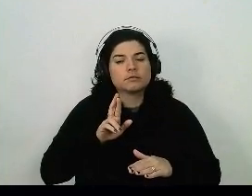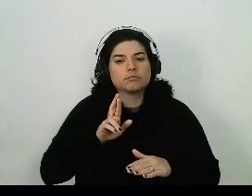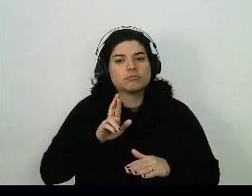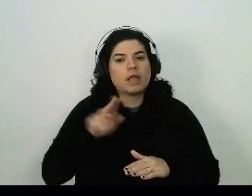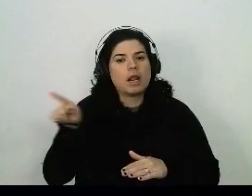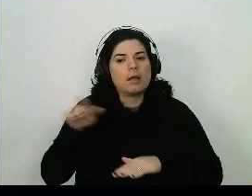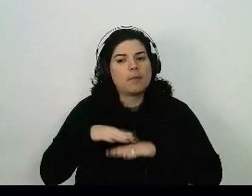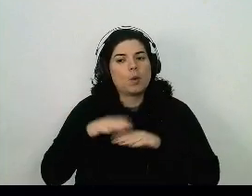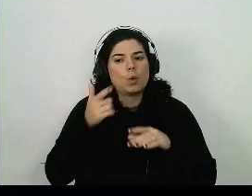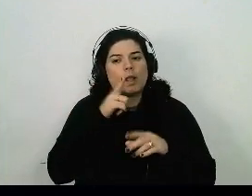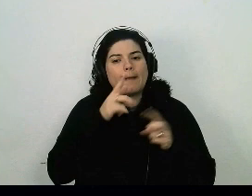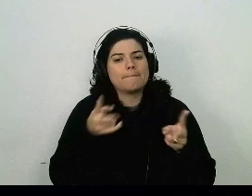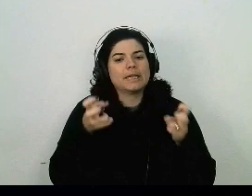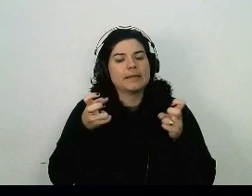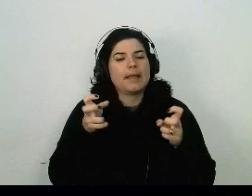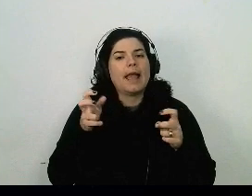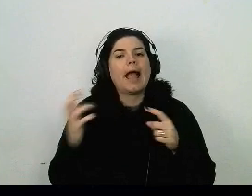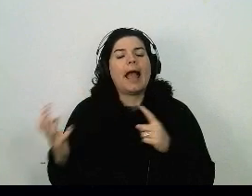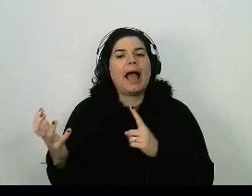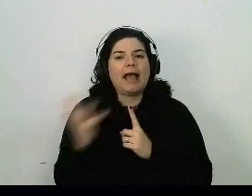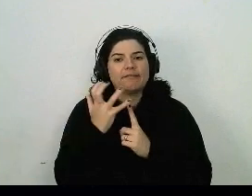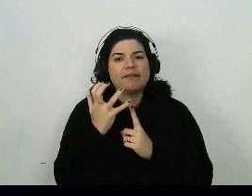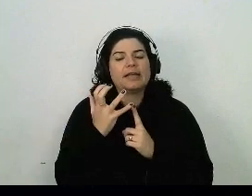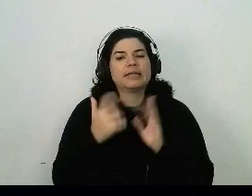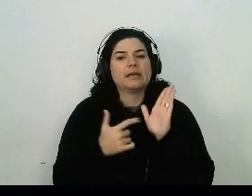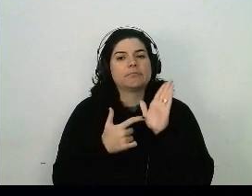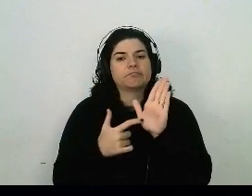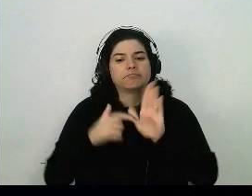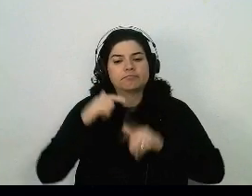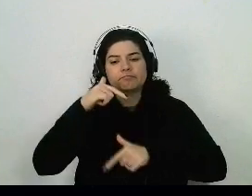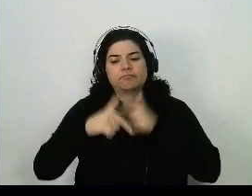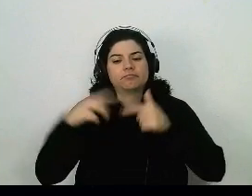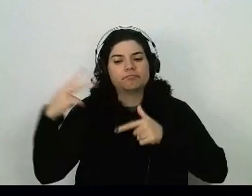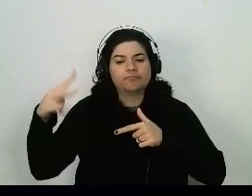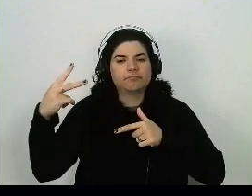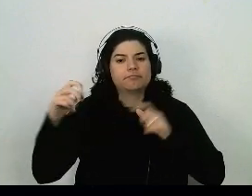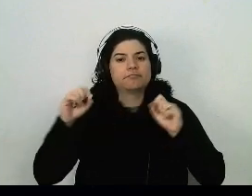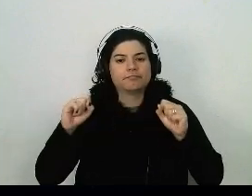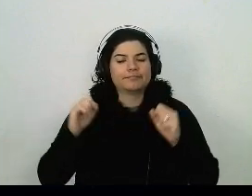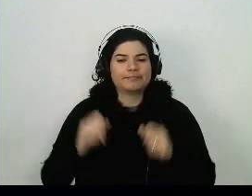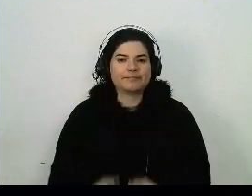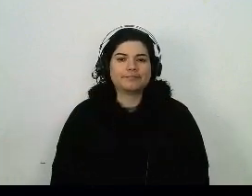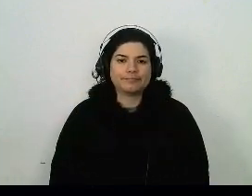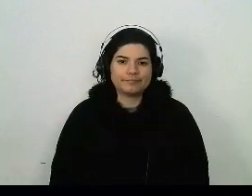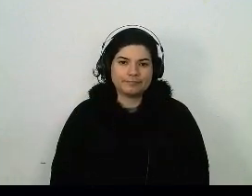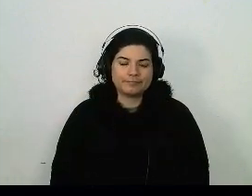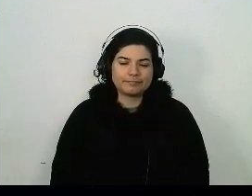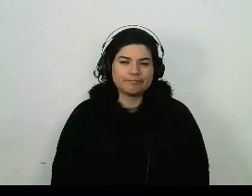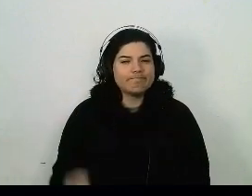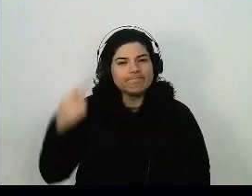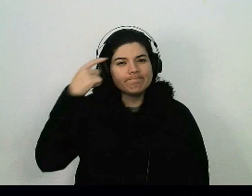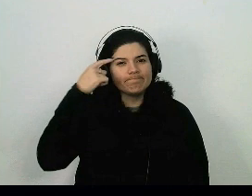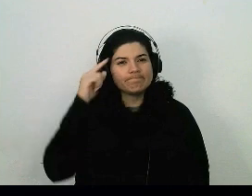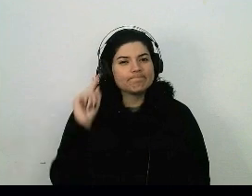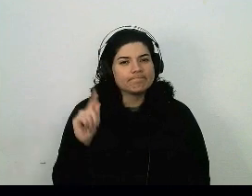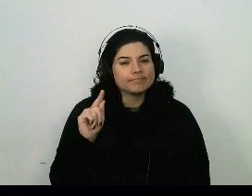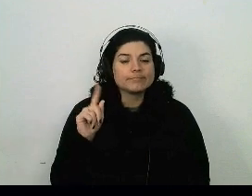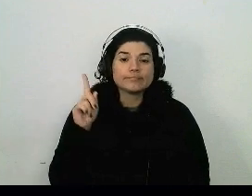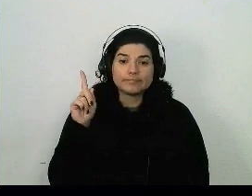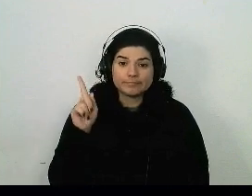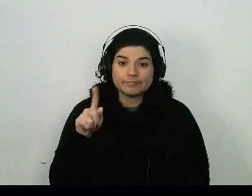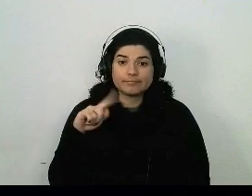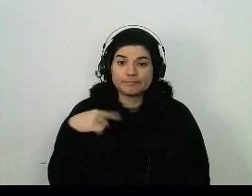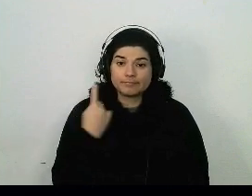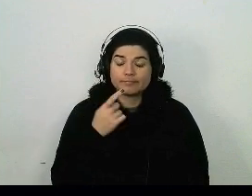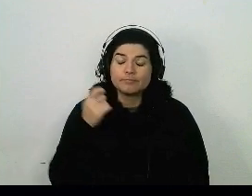o impacto que isso traz nos indicadores de produtividade dela então a ideia aqui é que a gente todo